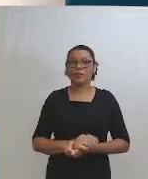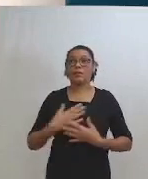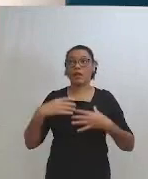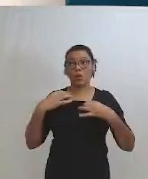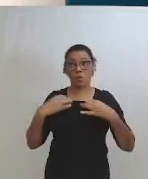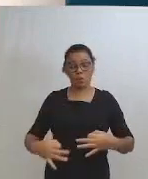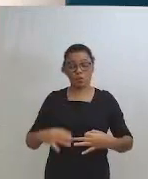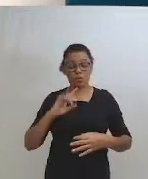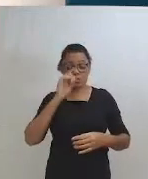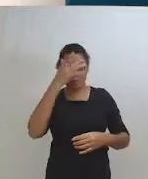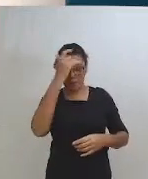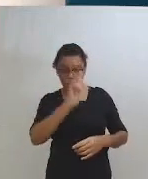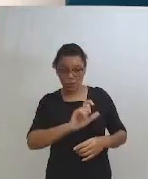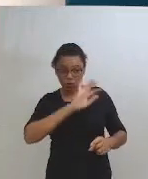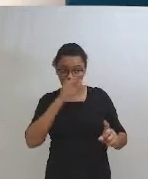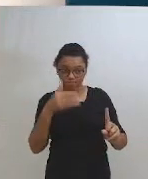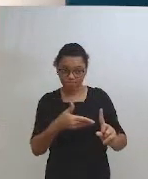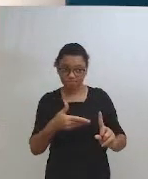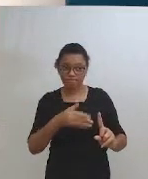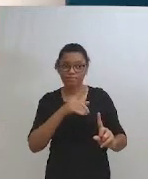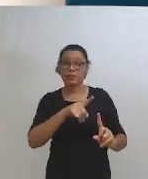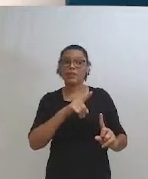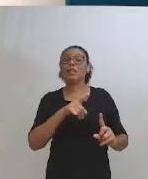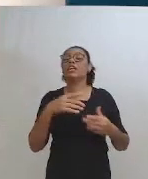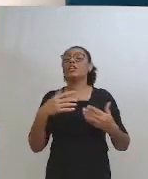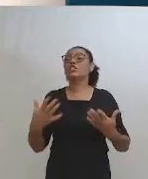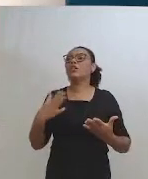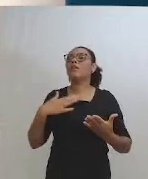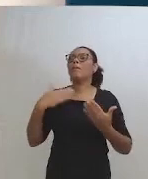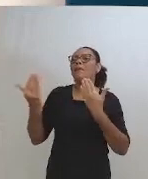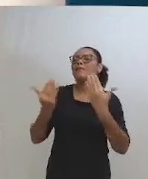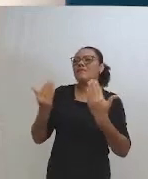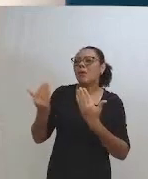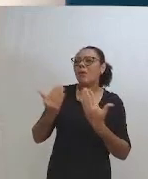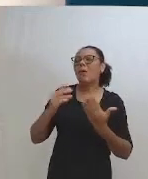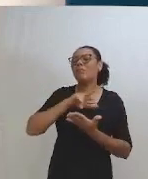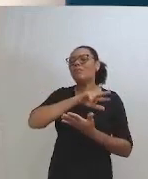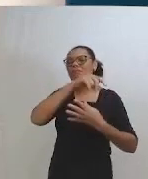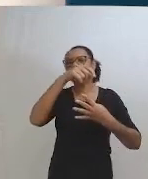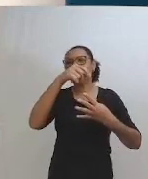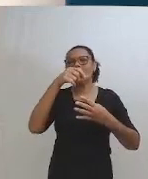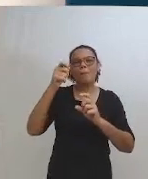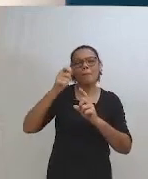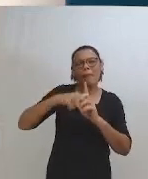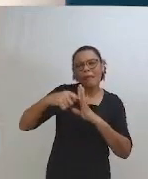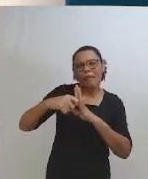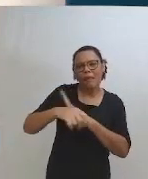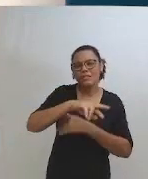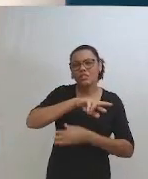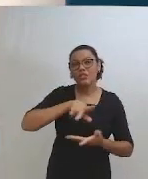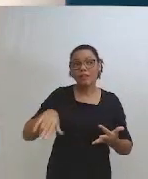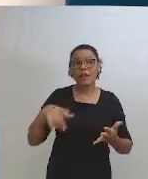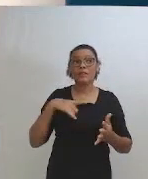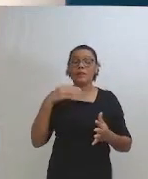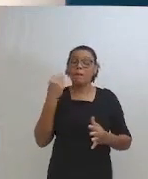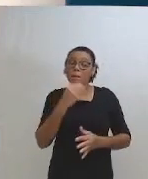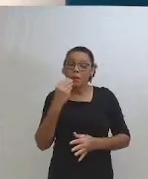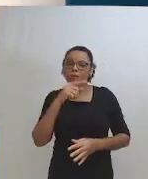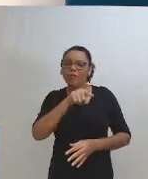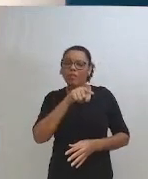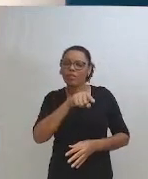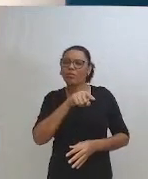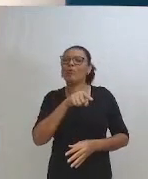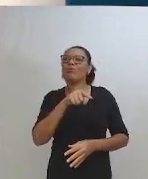no exercício de sua profissão de psicólogo, durante vários meses, aproveitando-se do estado de vulnerabilidade das vítimas e